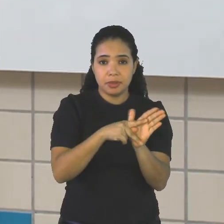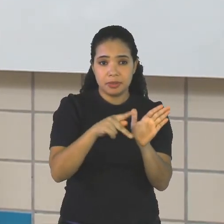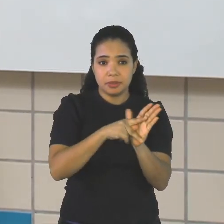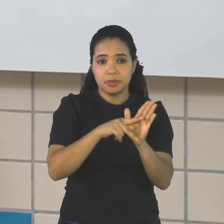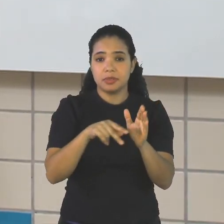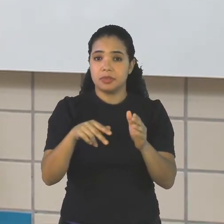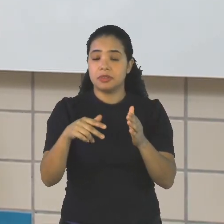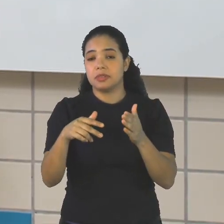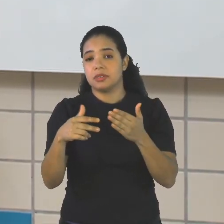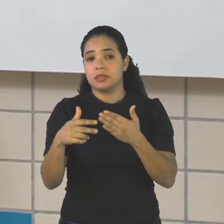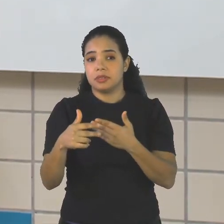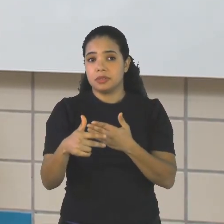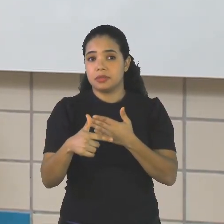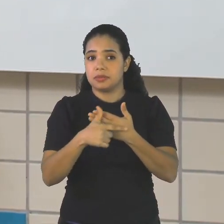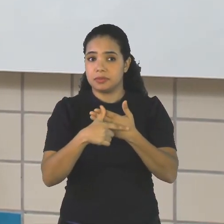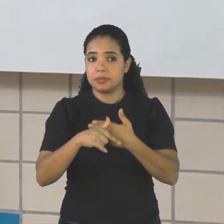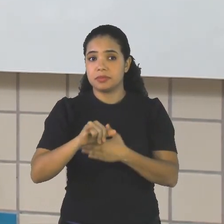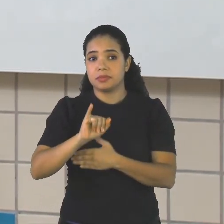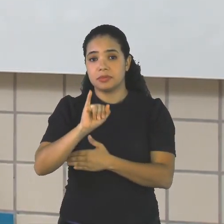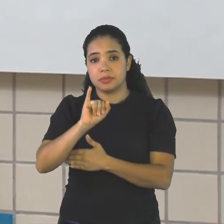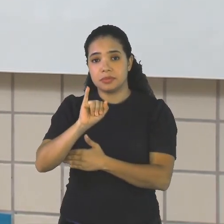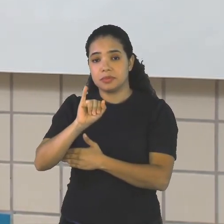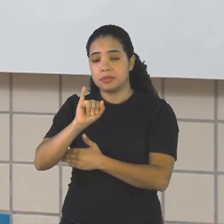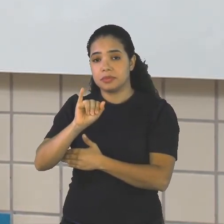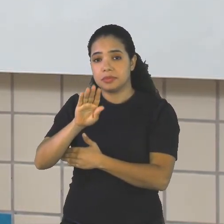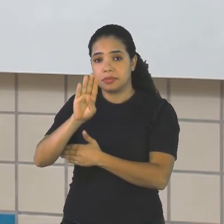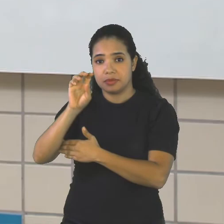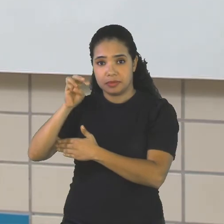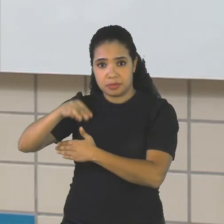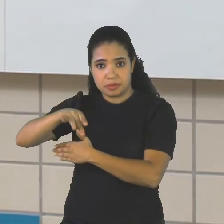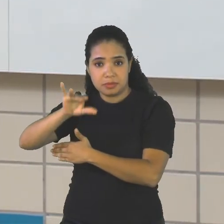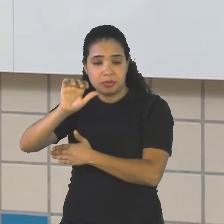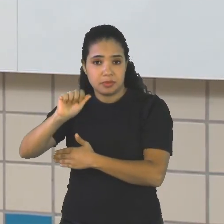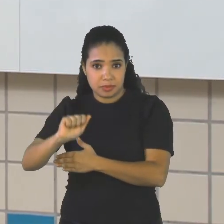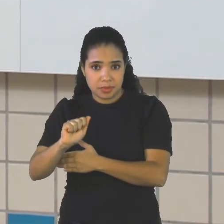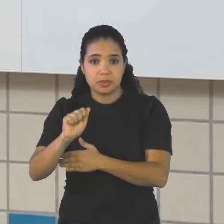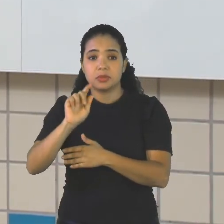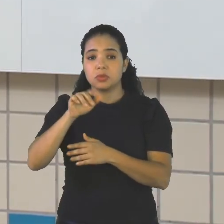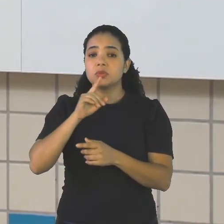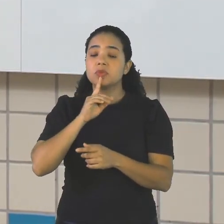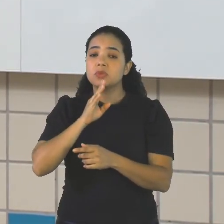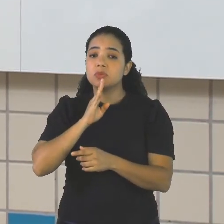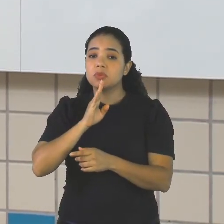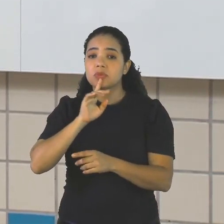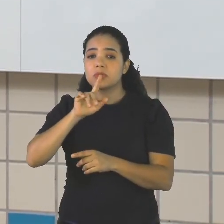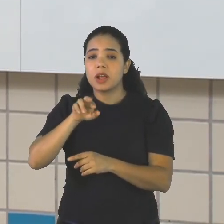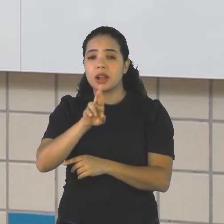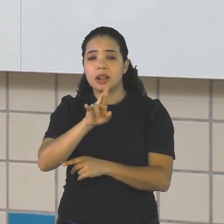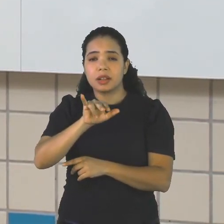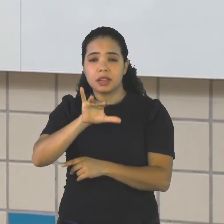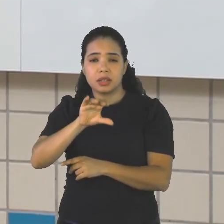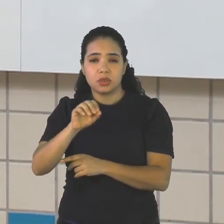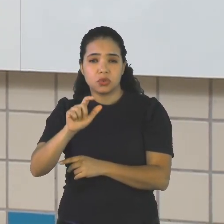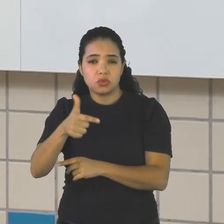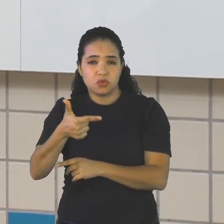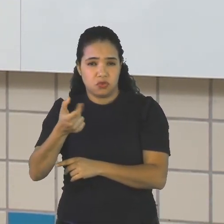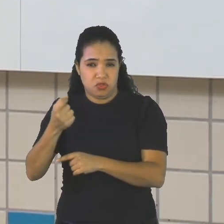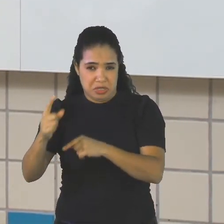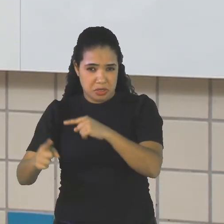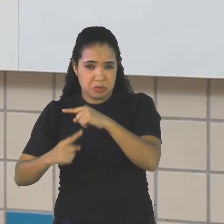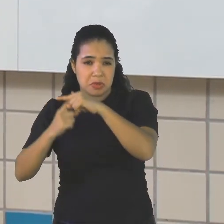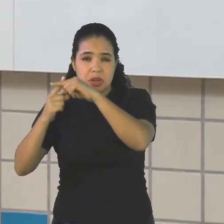coordenadas que o ICMBio deu. A gente conheceu o que é o Rio 92, o que é o Rio 20+, né, o que foi